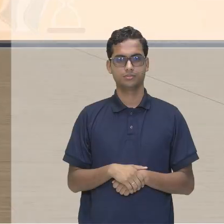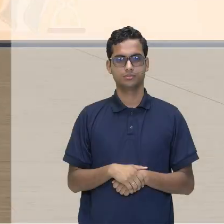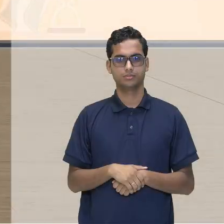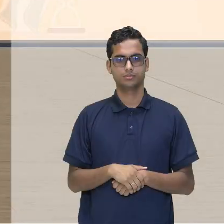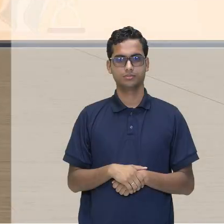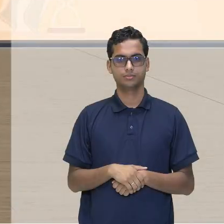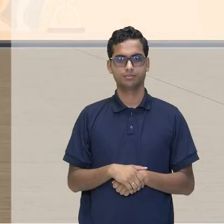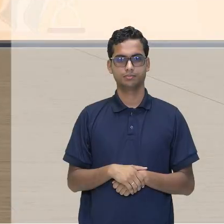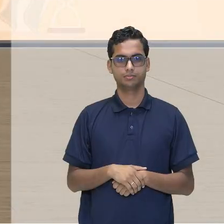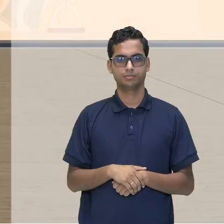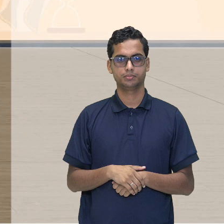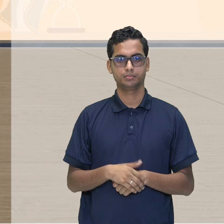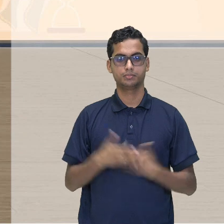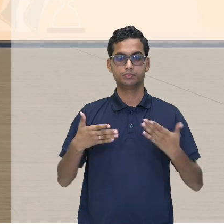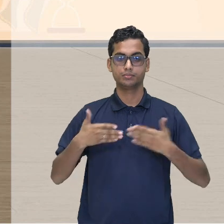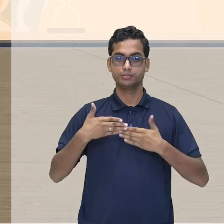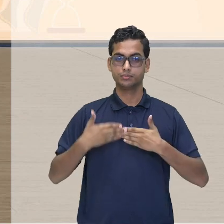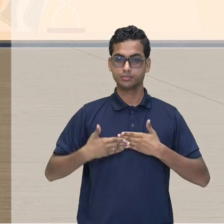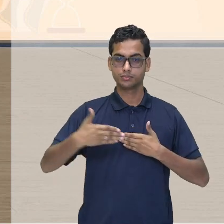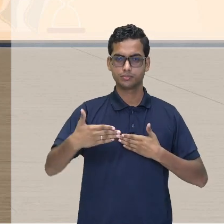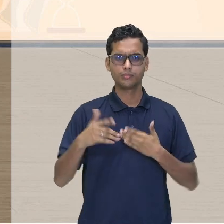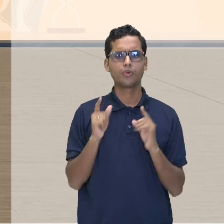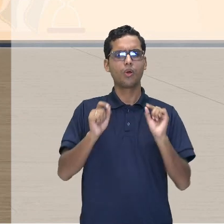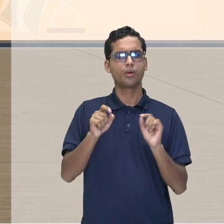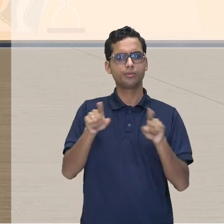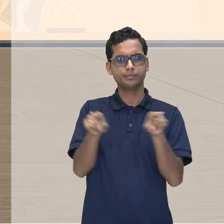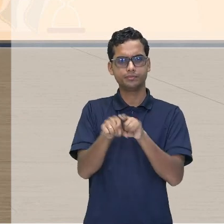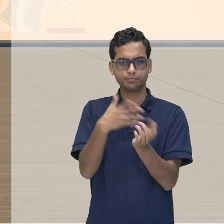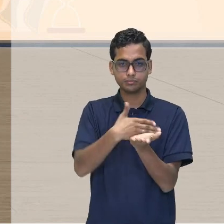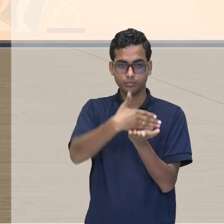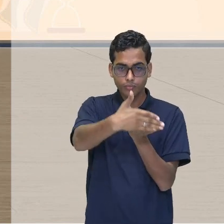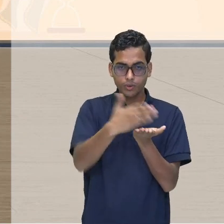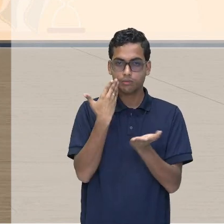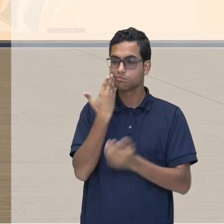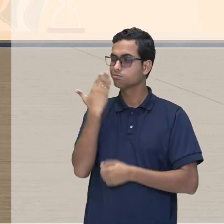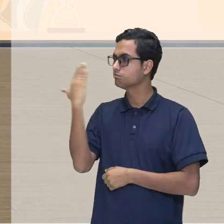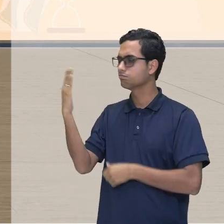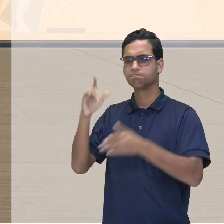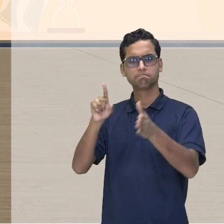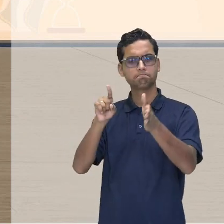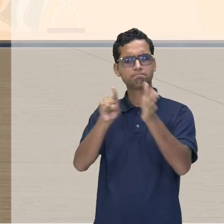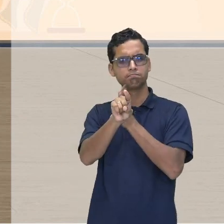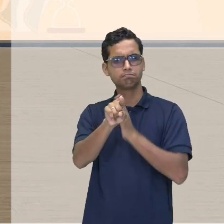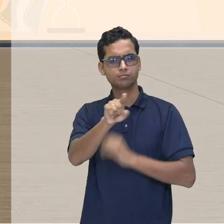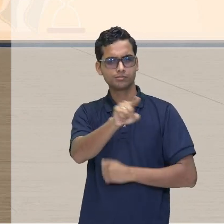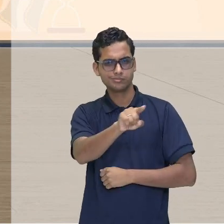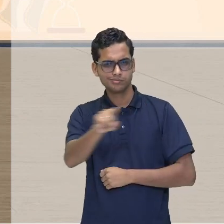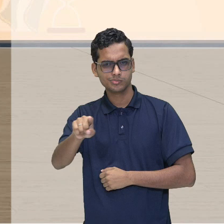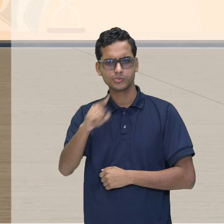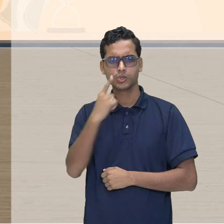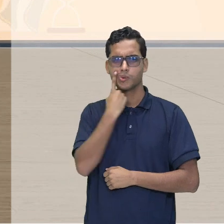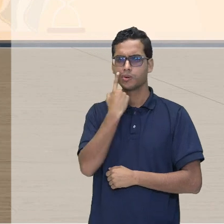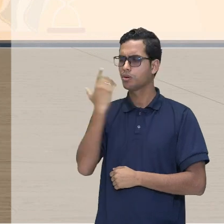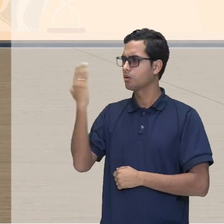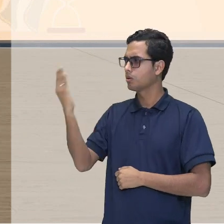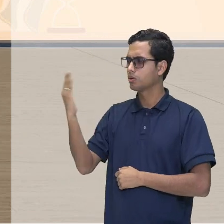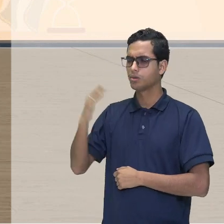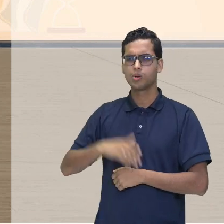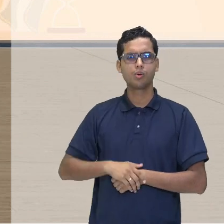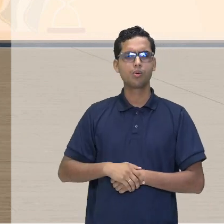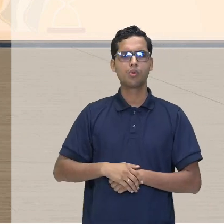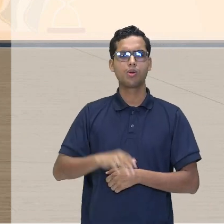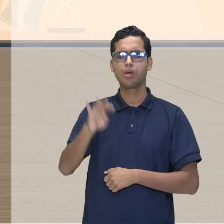Então, já vou começar jogando essa aqui para vocês. Essa o quê? Essa pergunta que está aqui, ó. O que é o tempo para